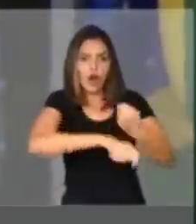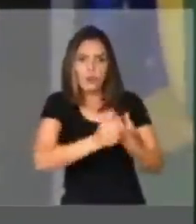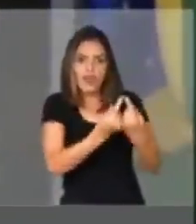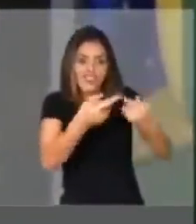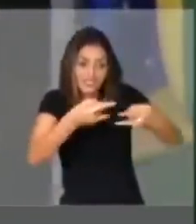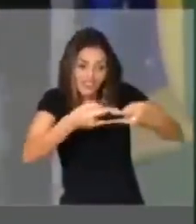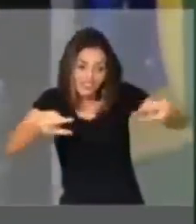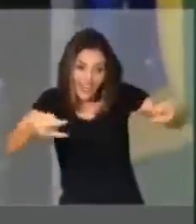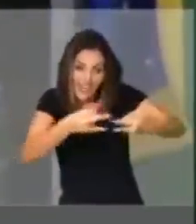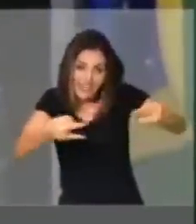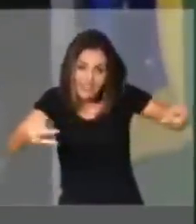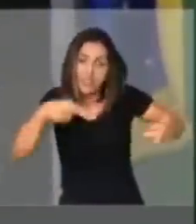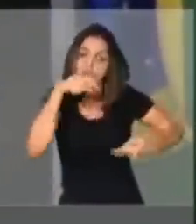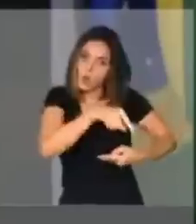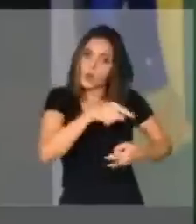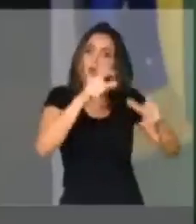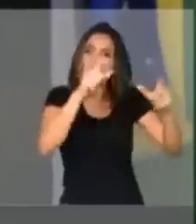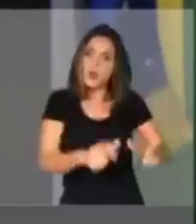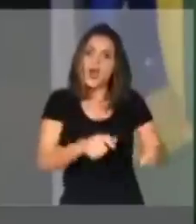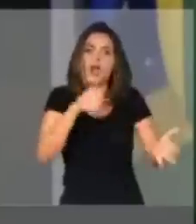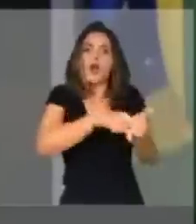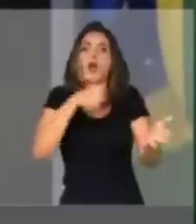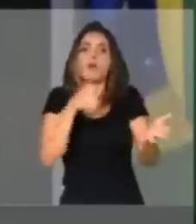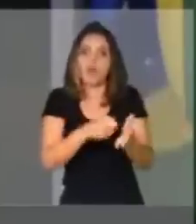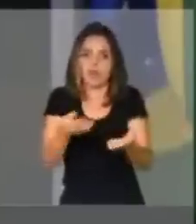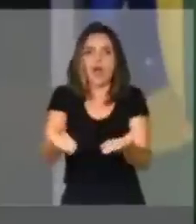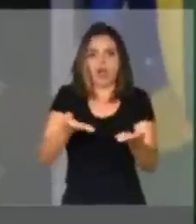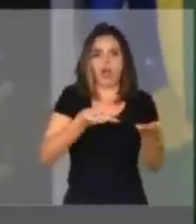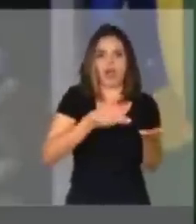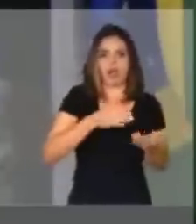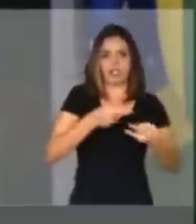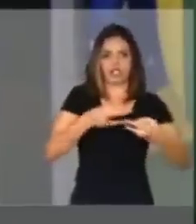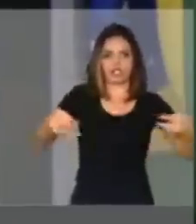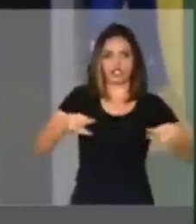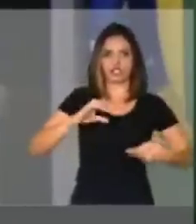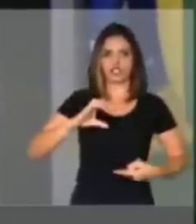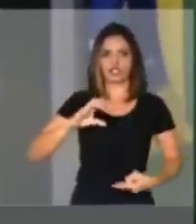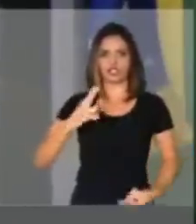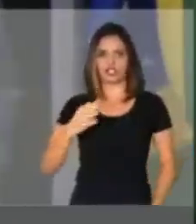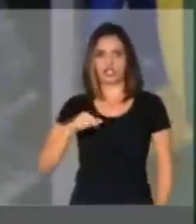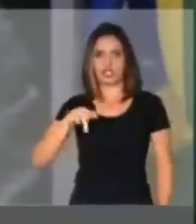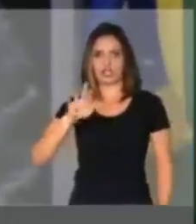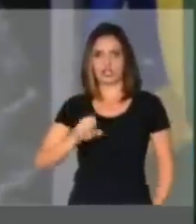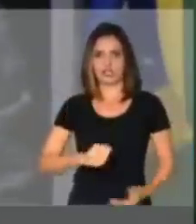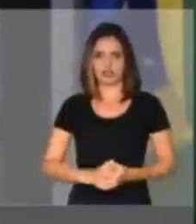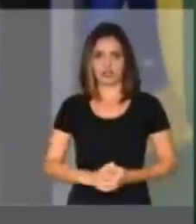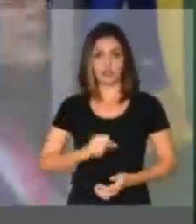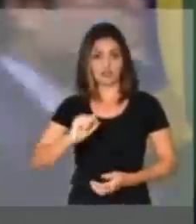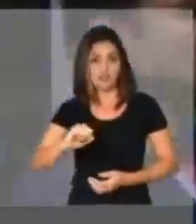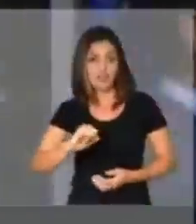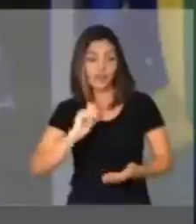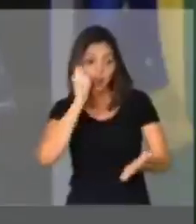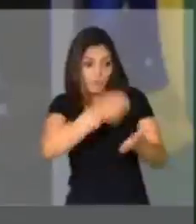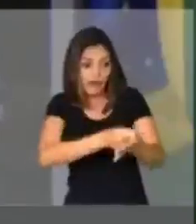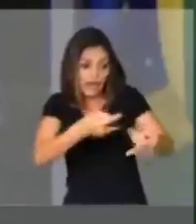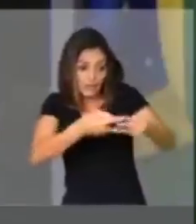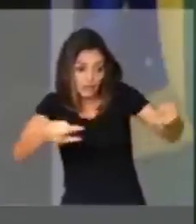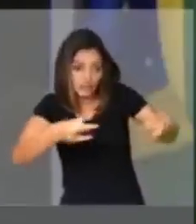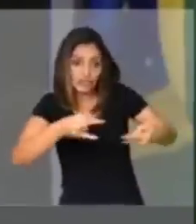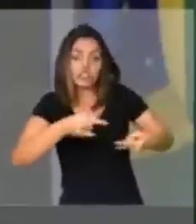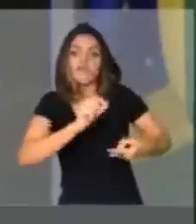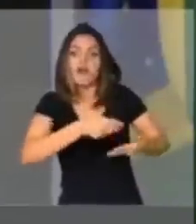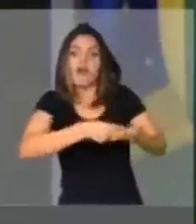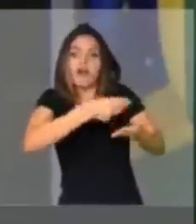agora, o estabelecimento comercial vai ser obrigado a receber cheque de quem vier a dar, ou seja, um título de crédito